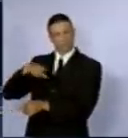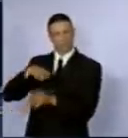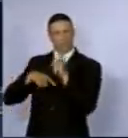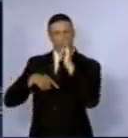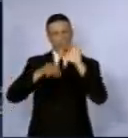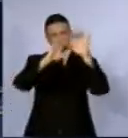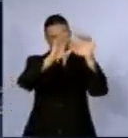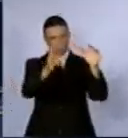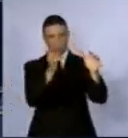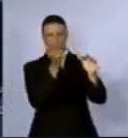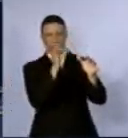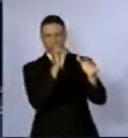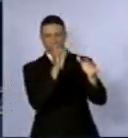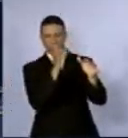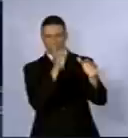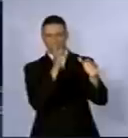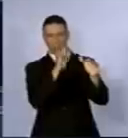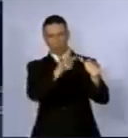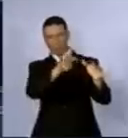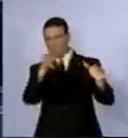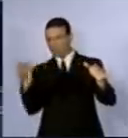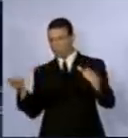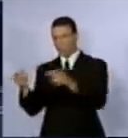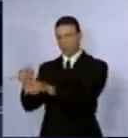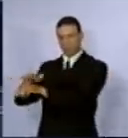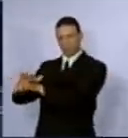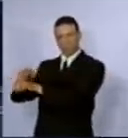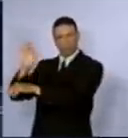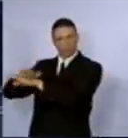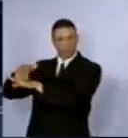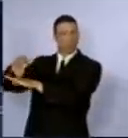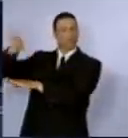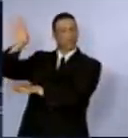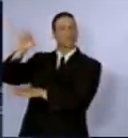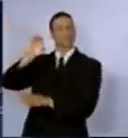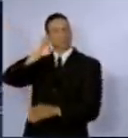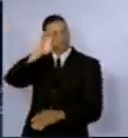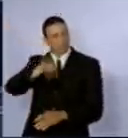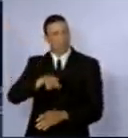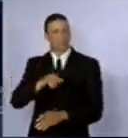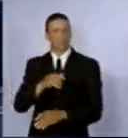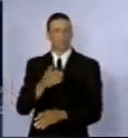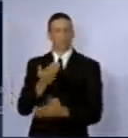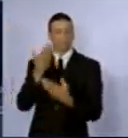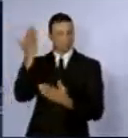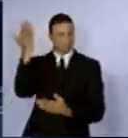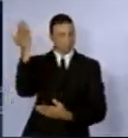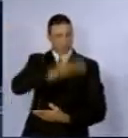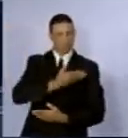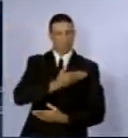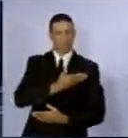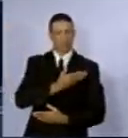doenças relacionadas com uma alta exposição, na verdade é um ótimo argumento